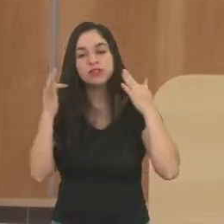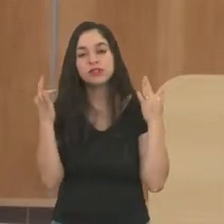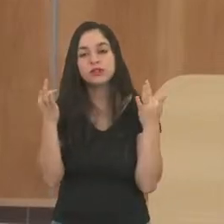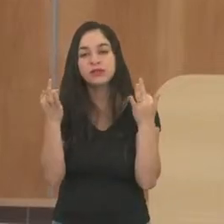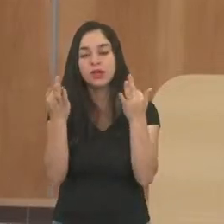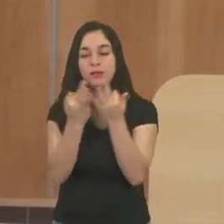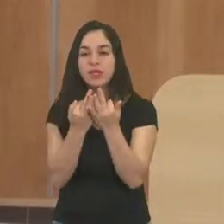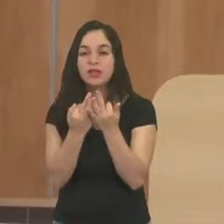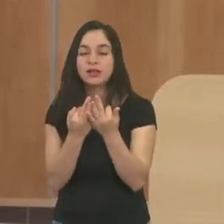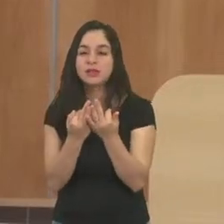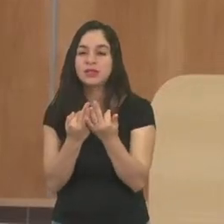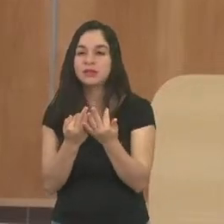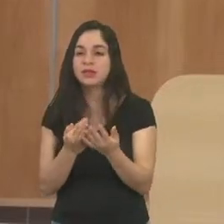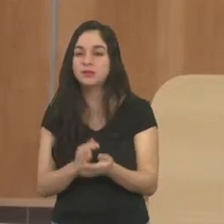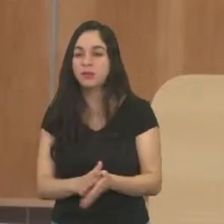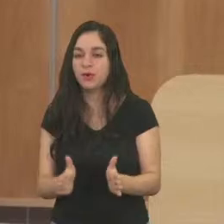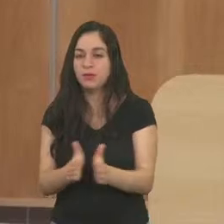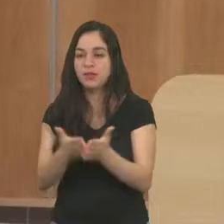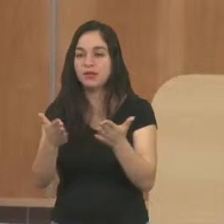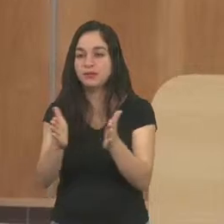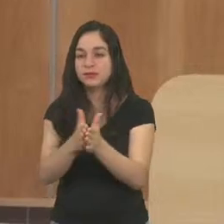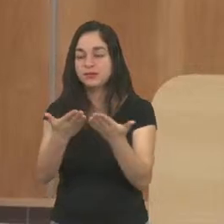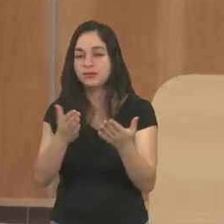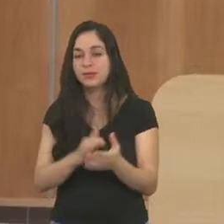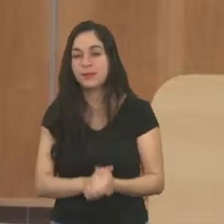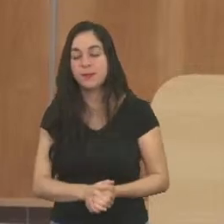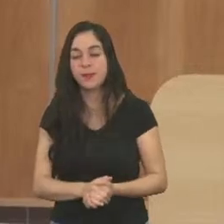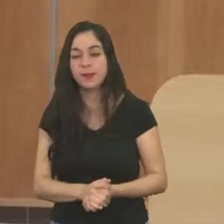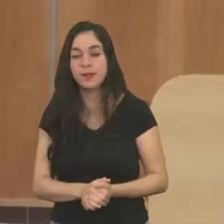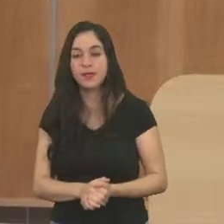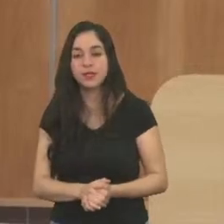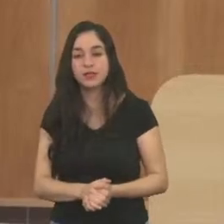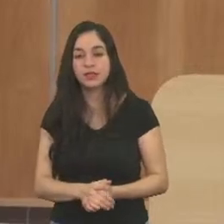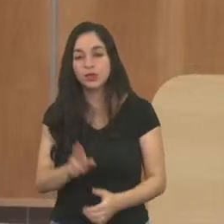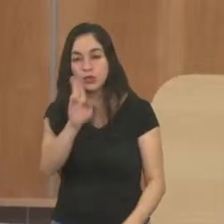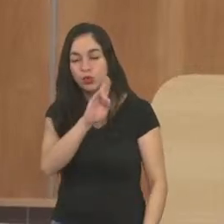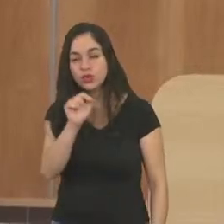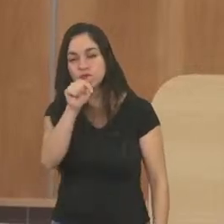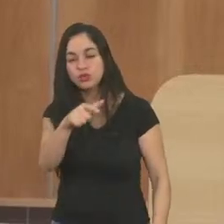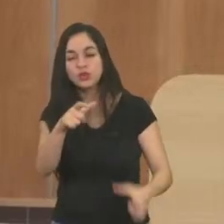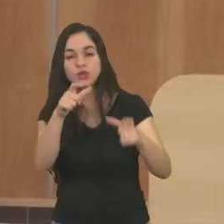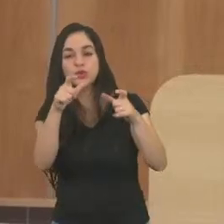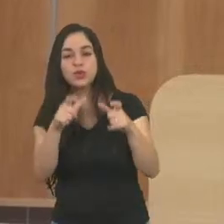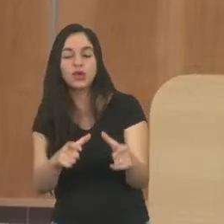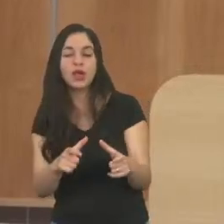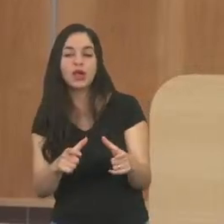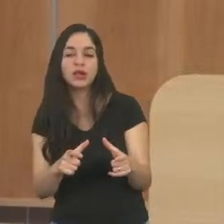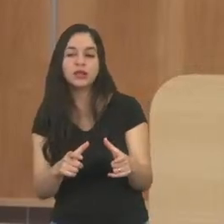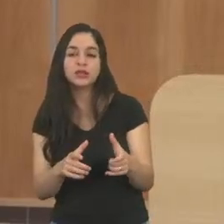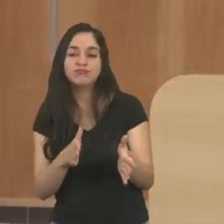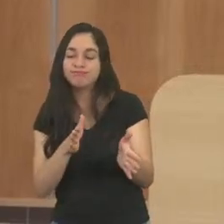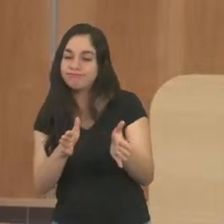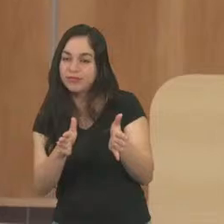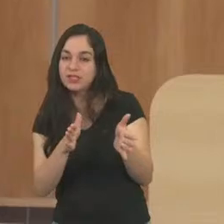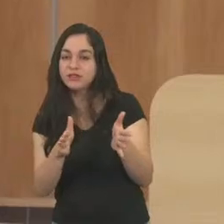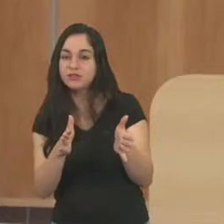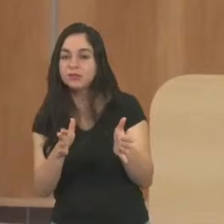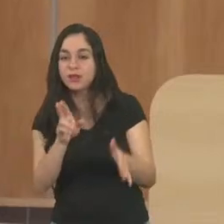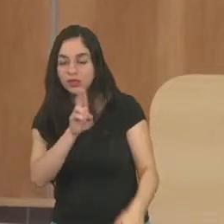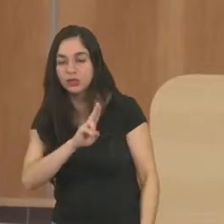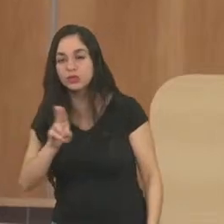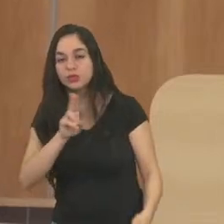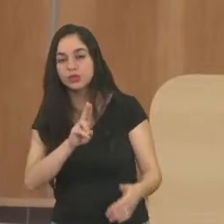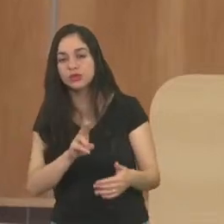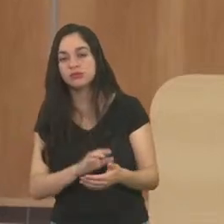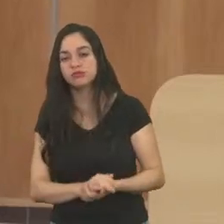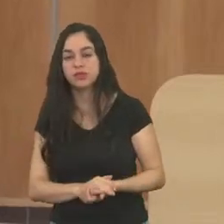baixa renda que muitas vezes têm no uso desse local uma alternativa acessível para a prática de